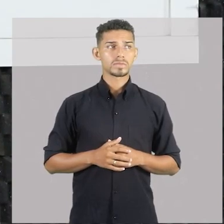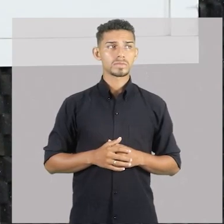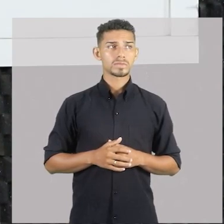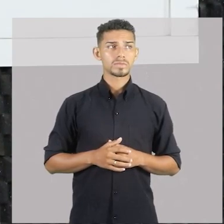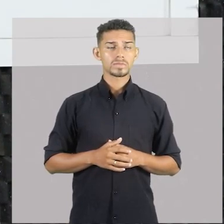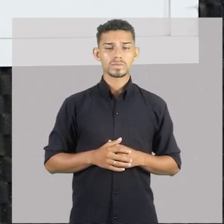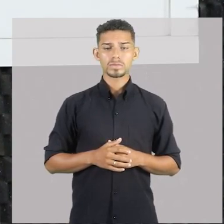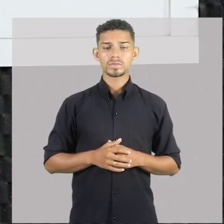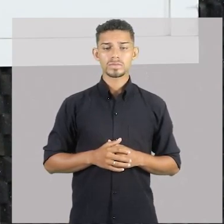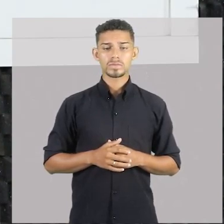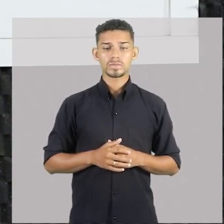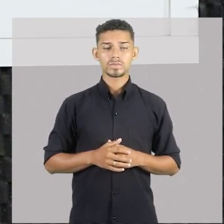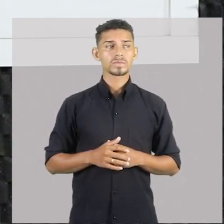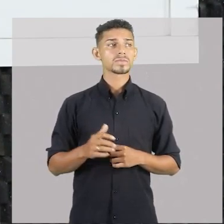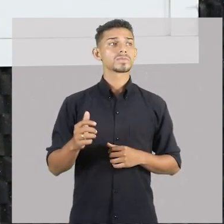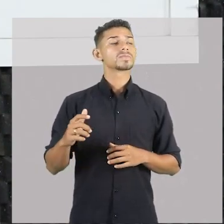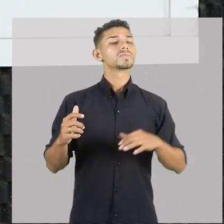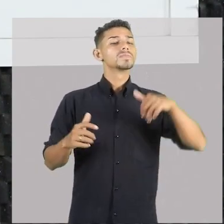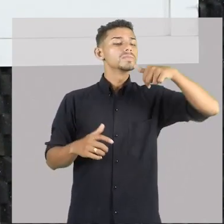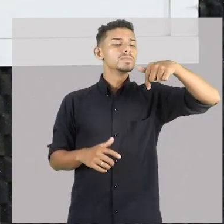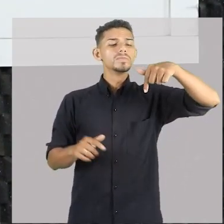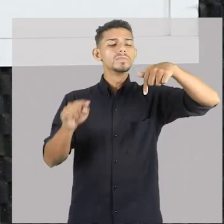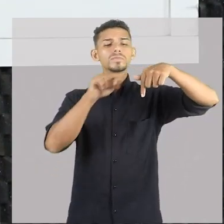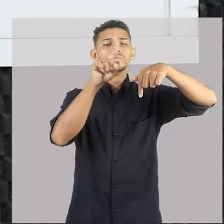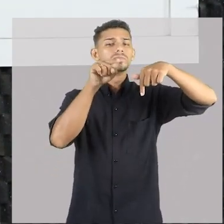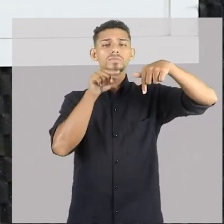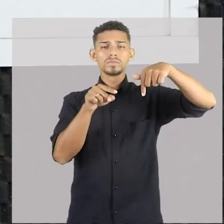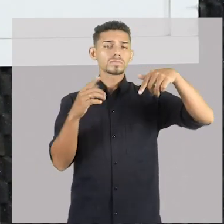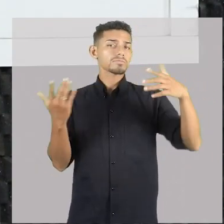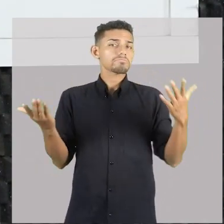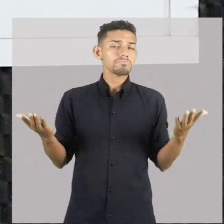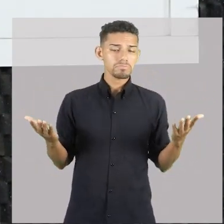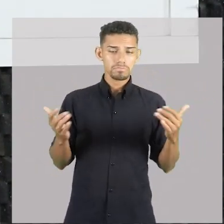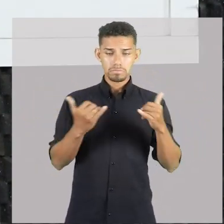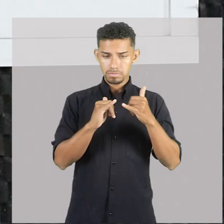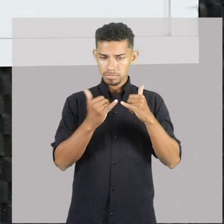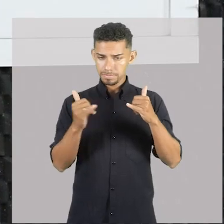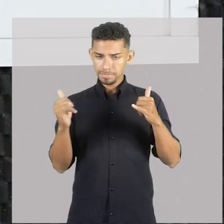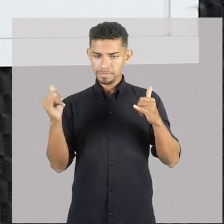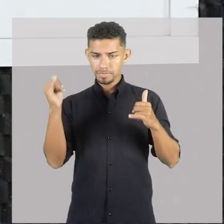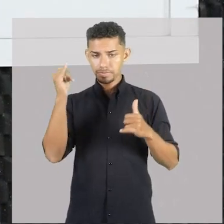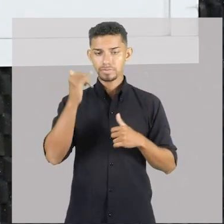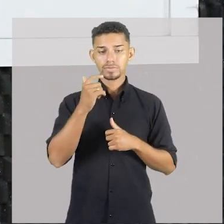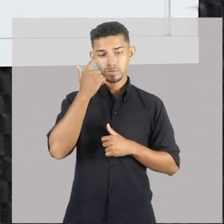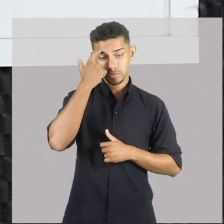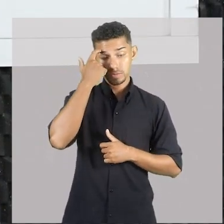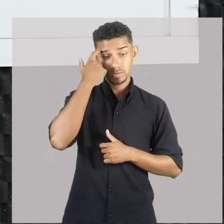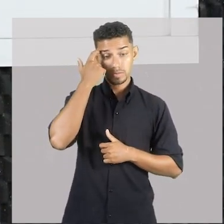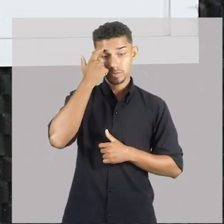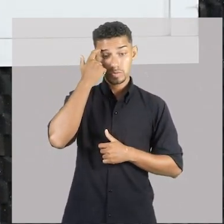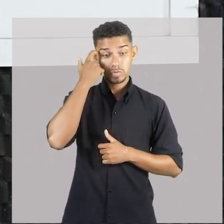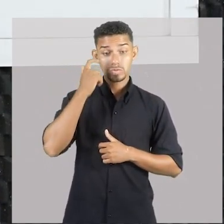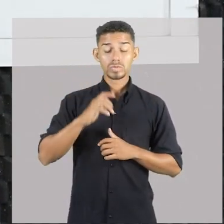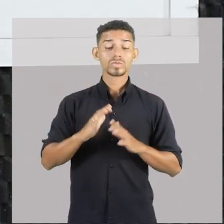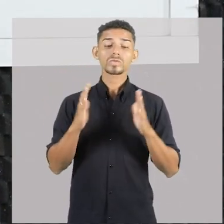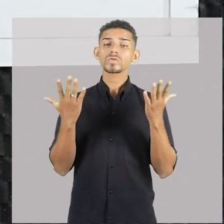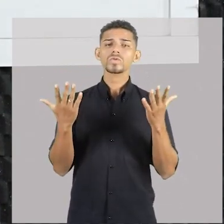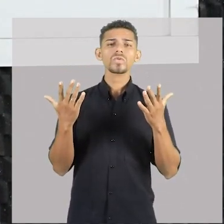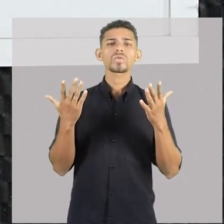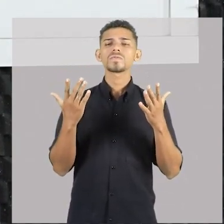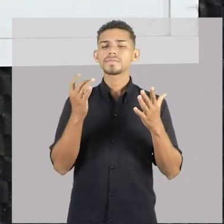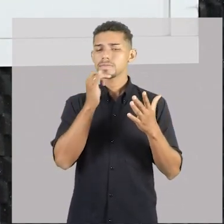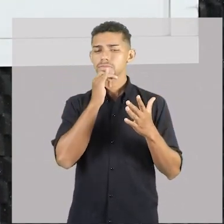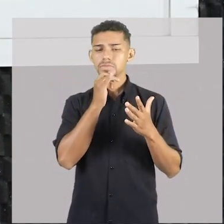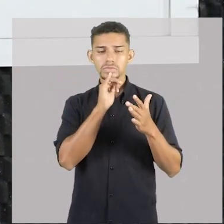é a quantidade de carga que passou por uma secção reta do fio nesse 1 minuto. Qual foi a quantidade